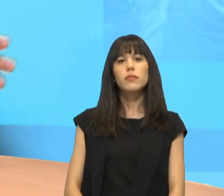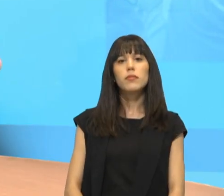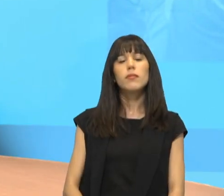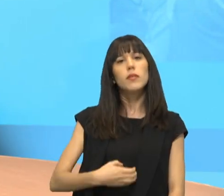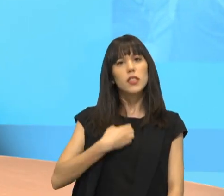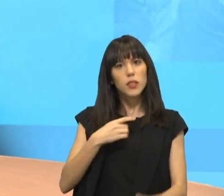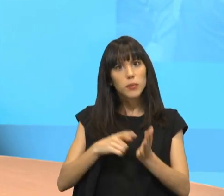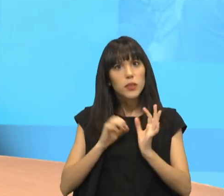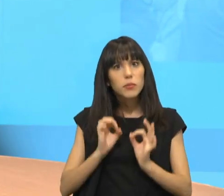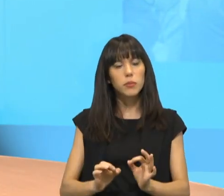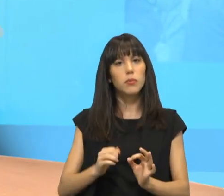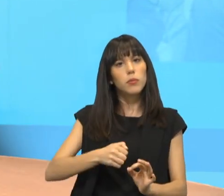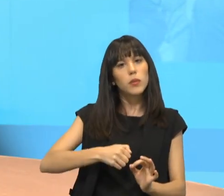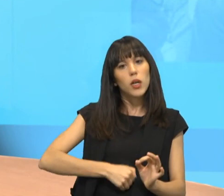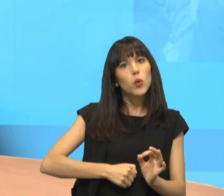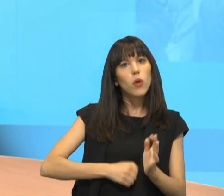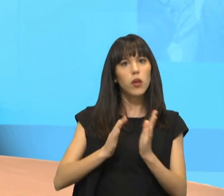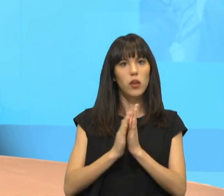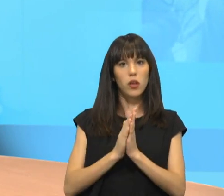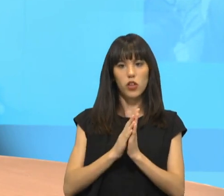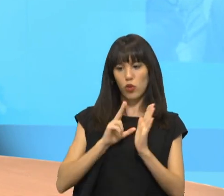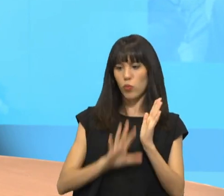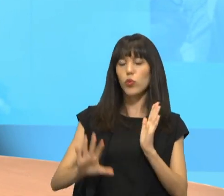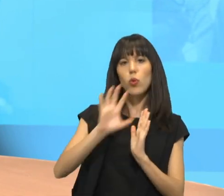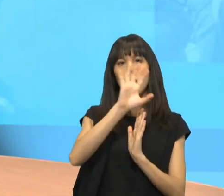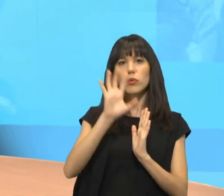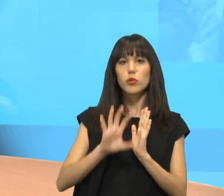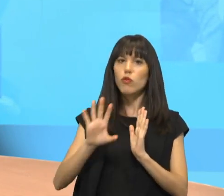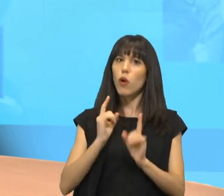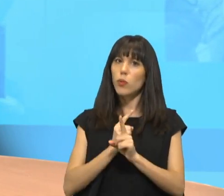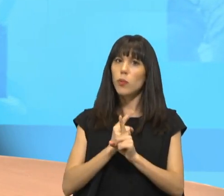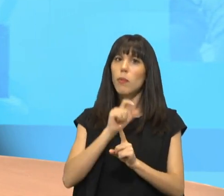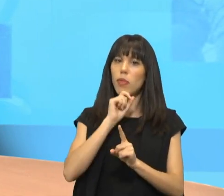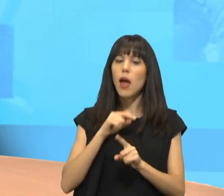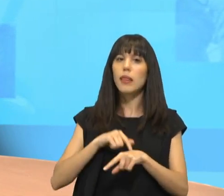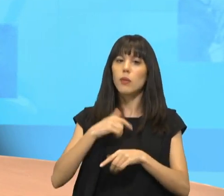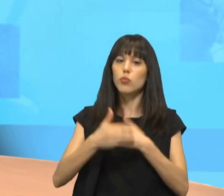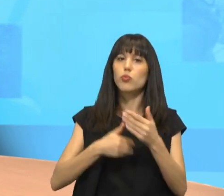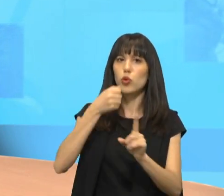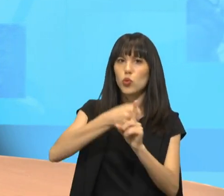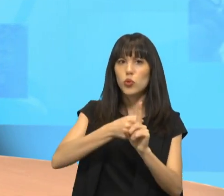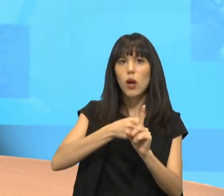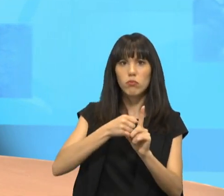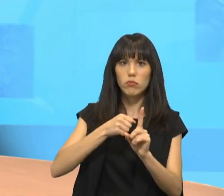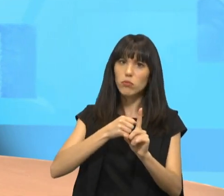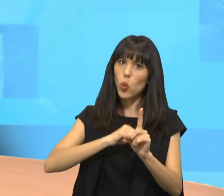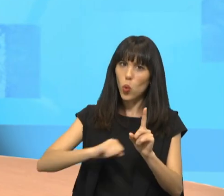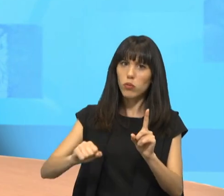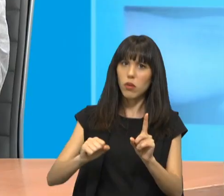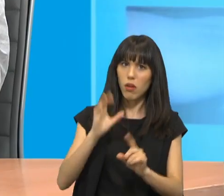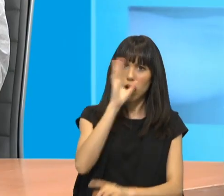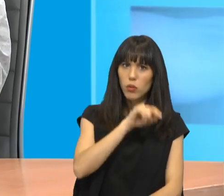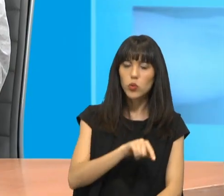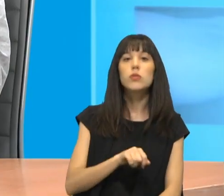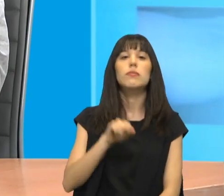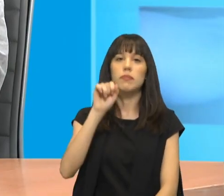a Igreja Católica em Portugal, nas suas várias estruturas, caminhar ao mesmo ritmo no combate a este tema? Sim,